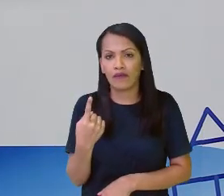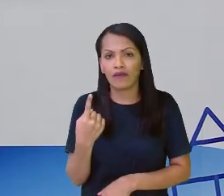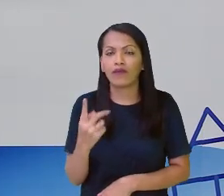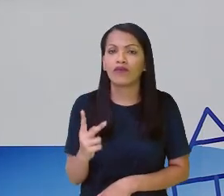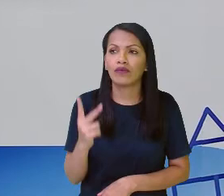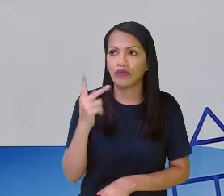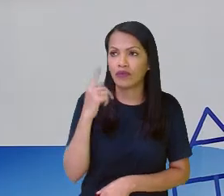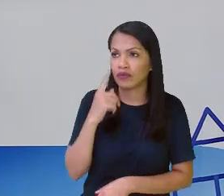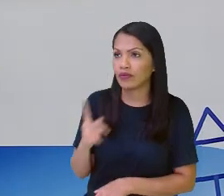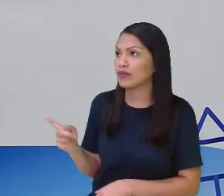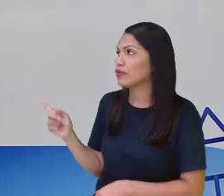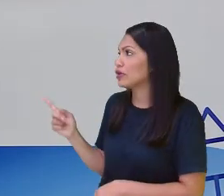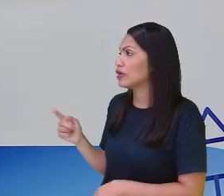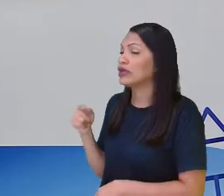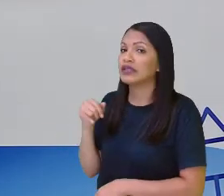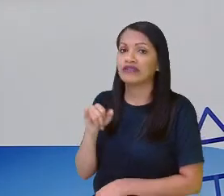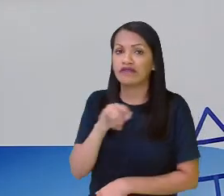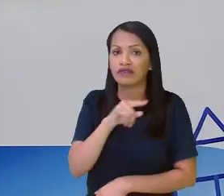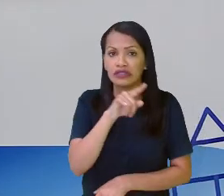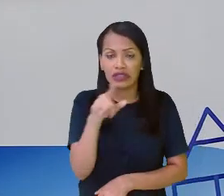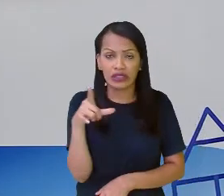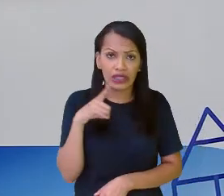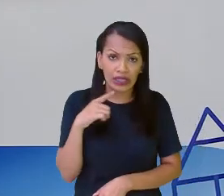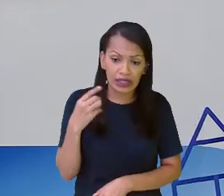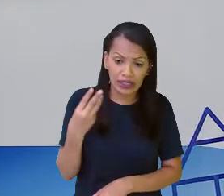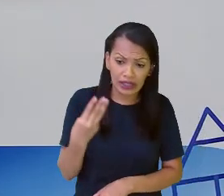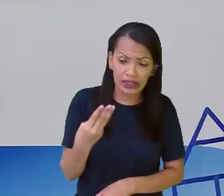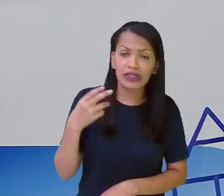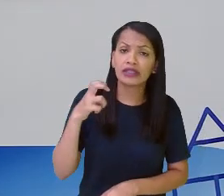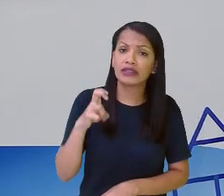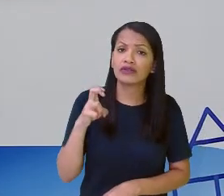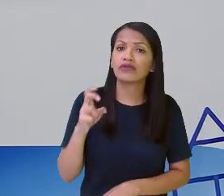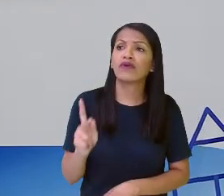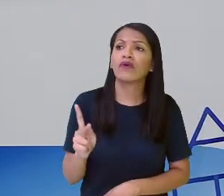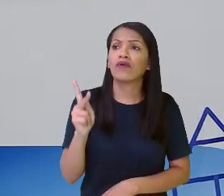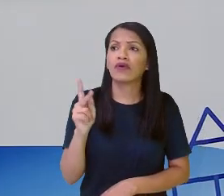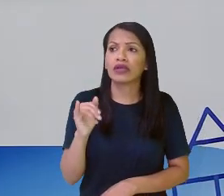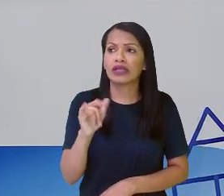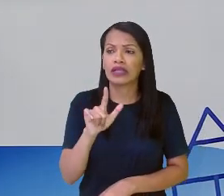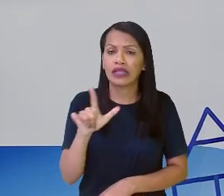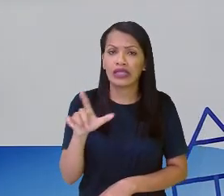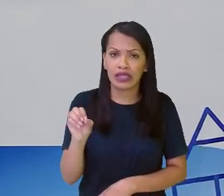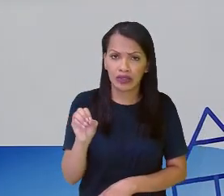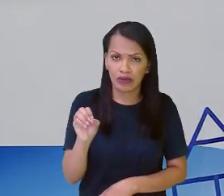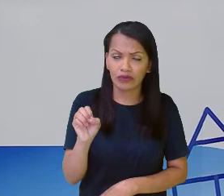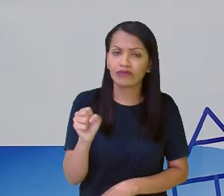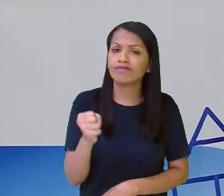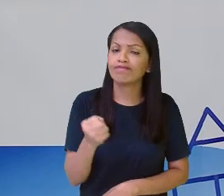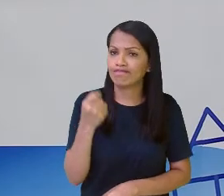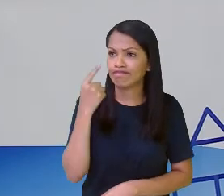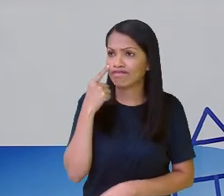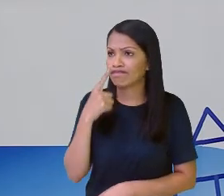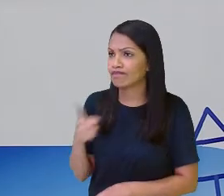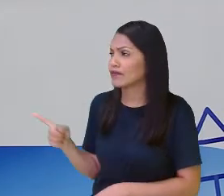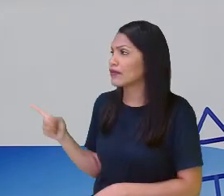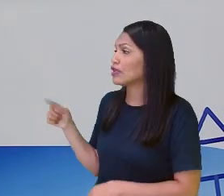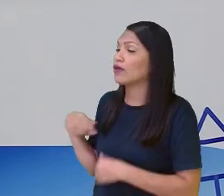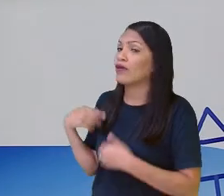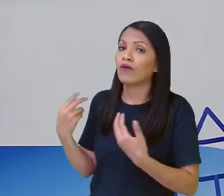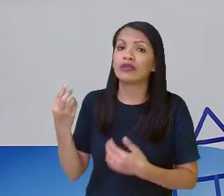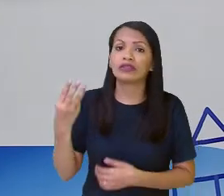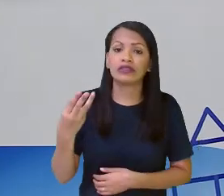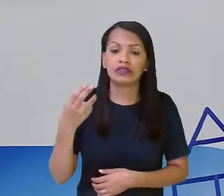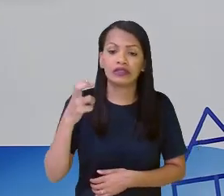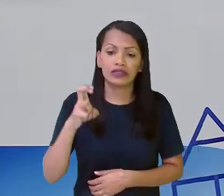pesa 35 quilos, você multiplica por 40. Ou seja, nesse caso da criança de 35